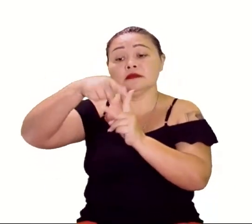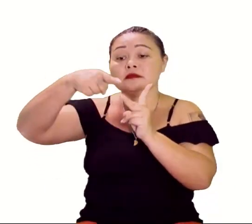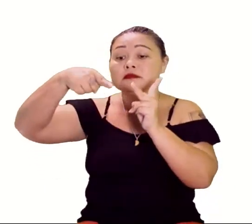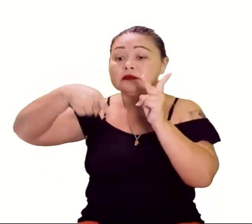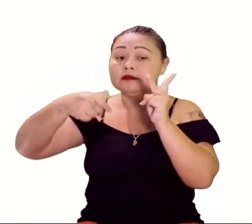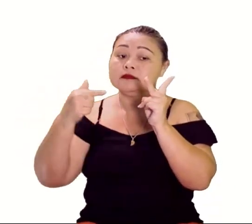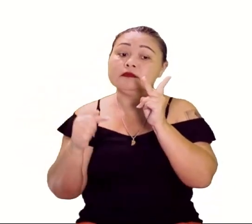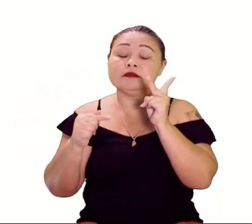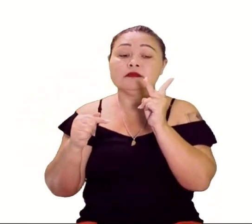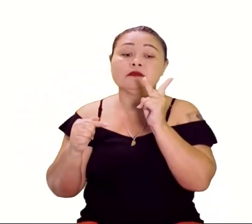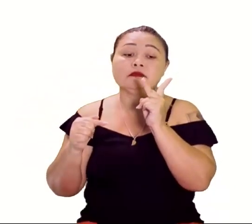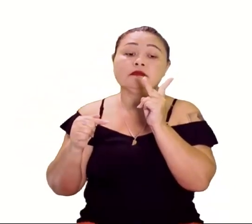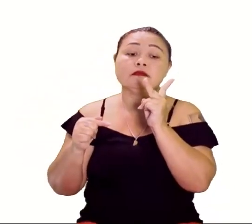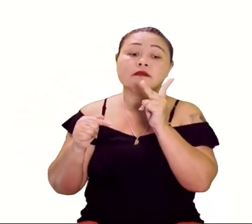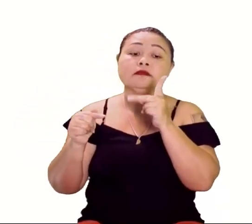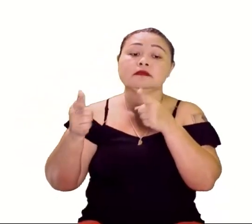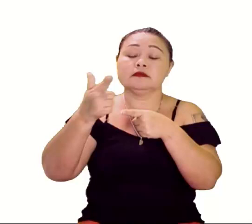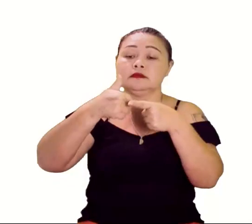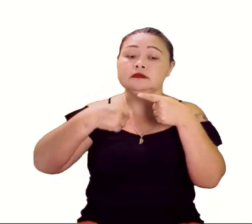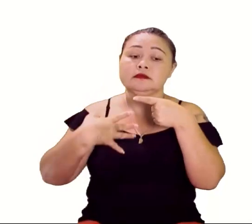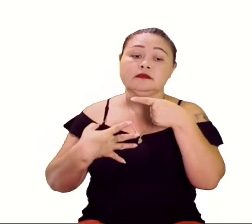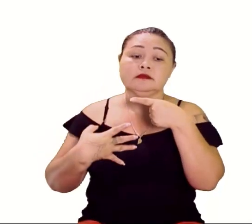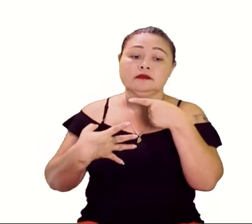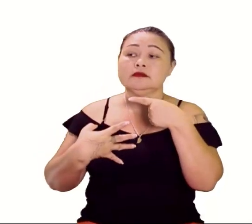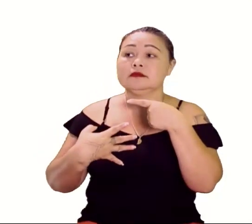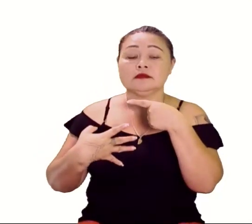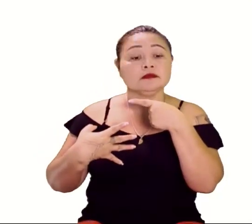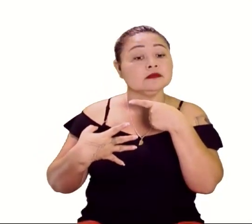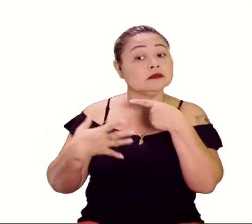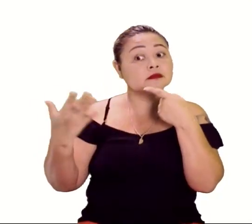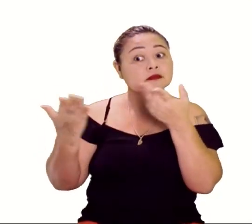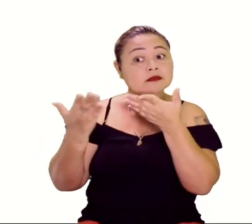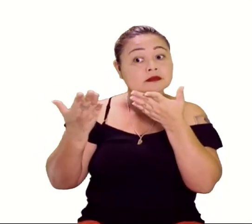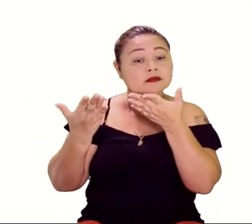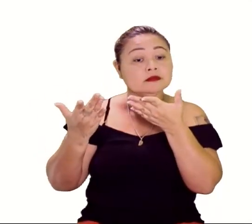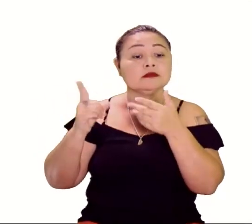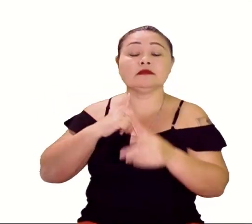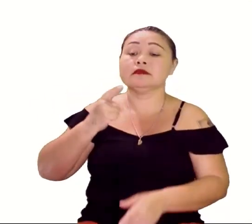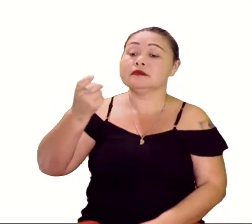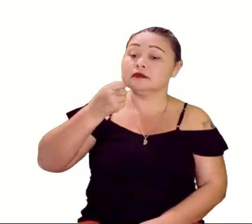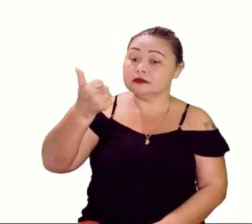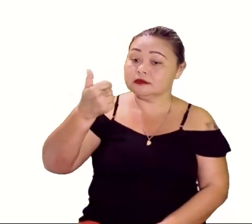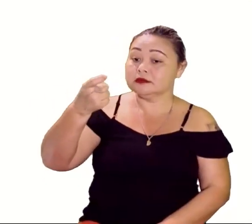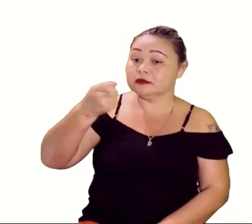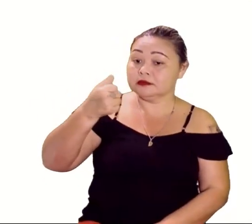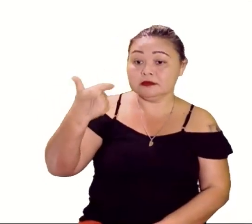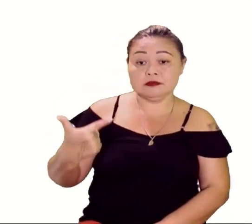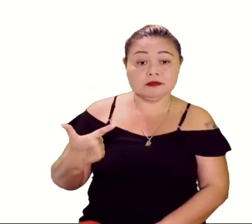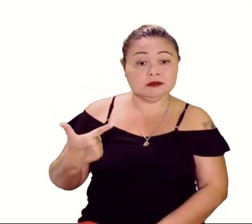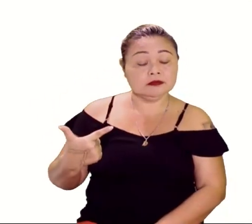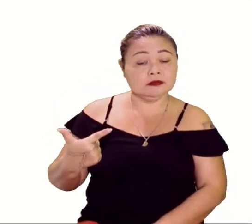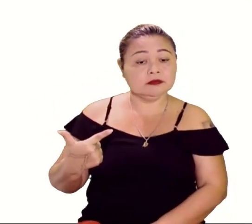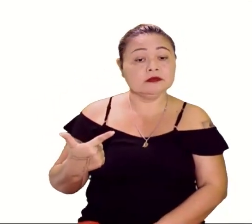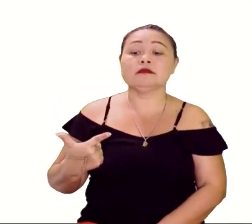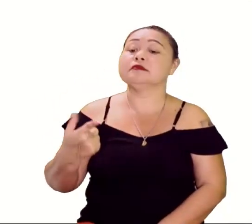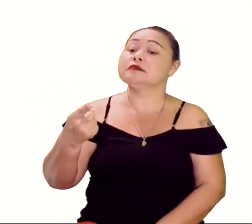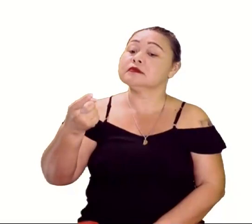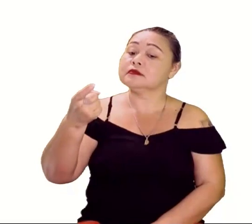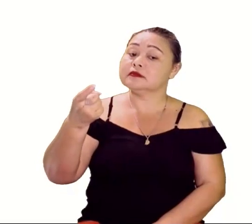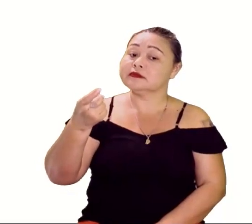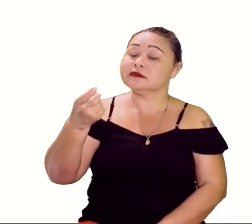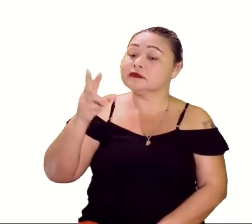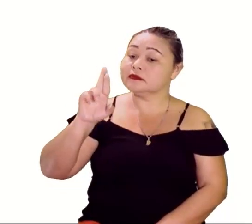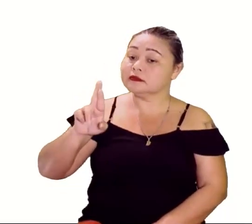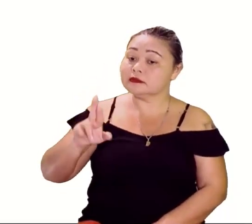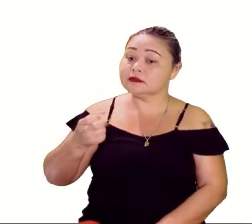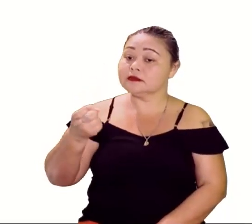49 7. sobre 2 vezes 2, 4. Agora vamos fazer aquele X1 e X2, X2, né? As